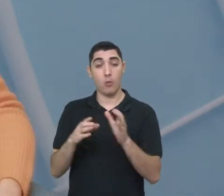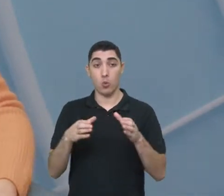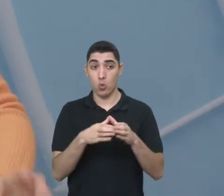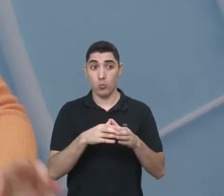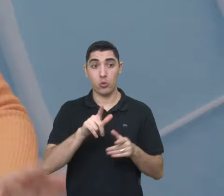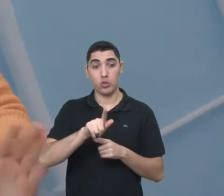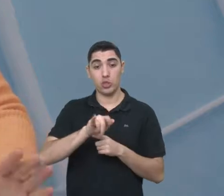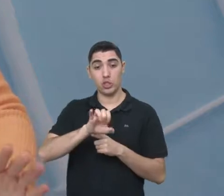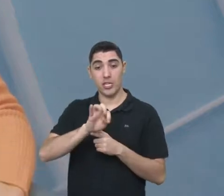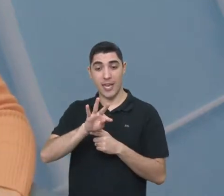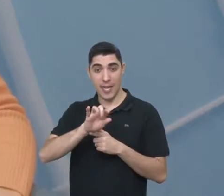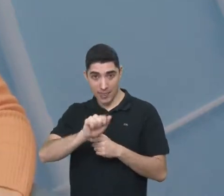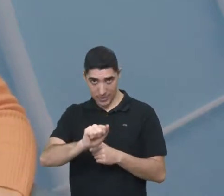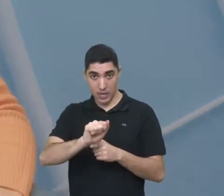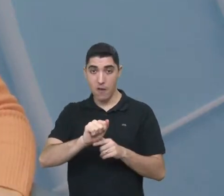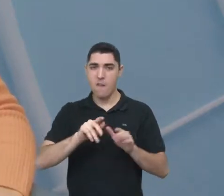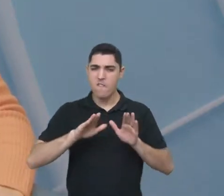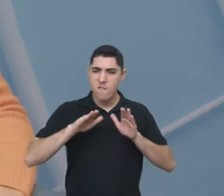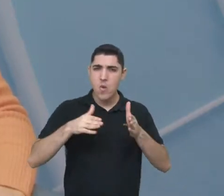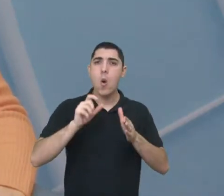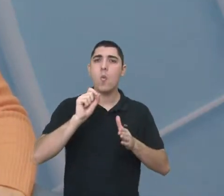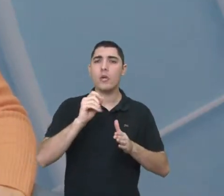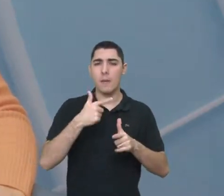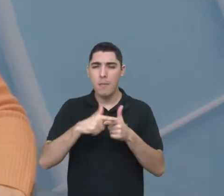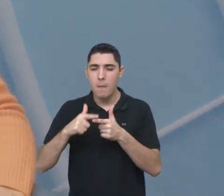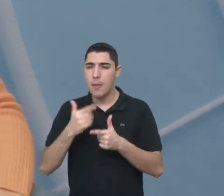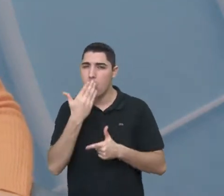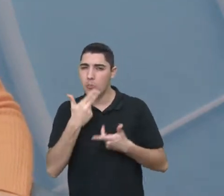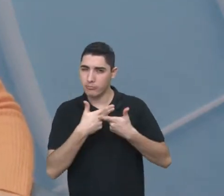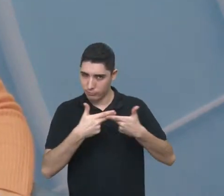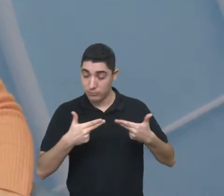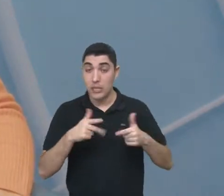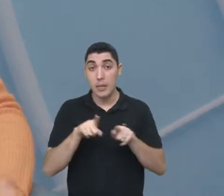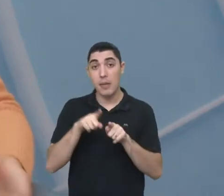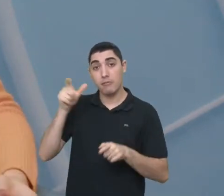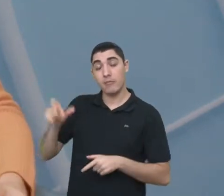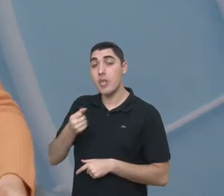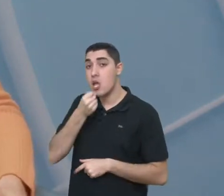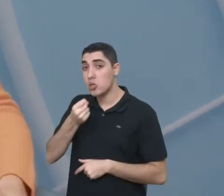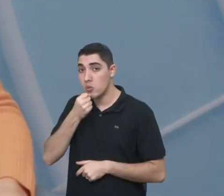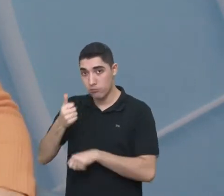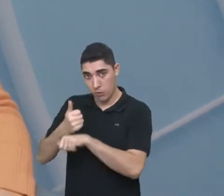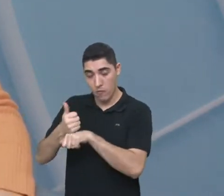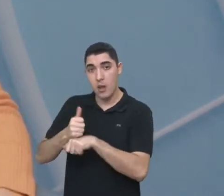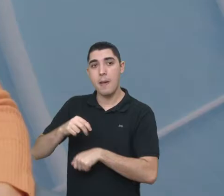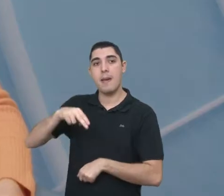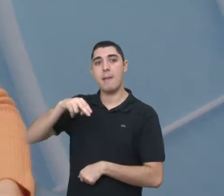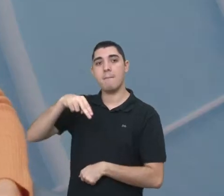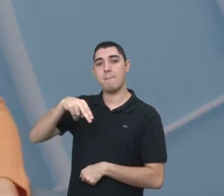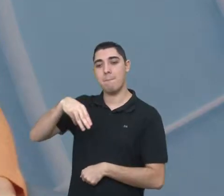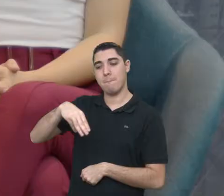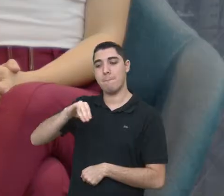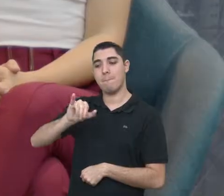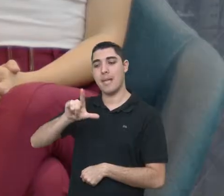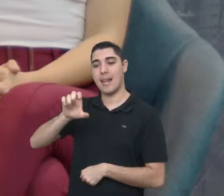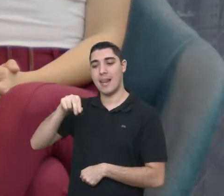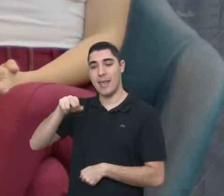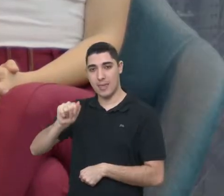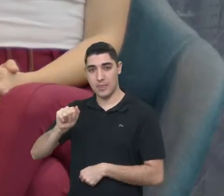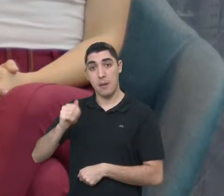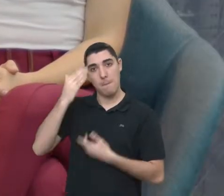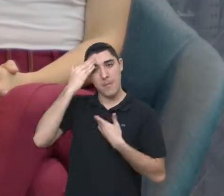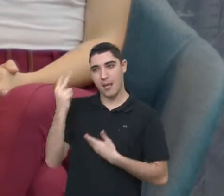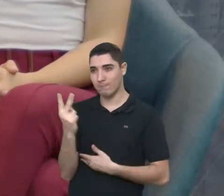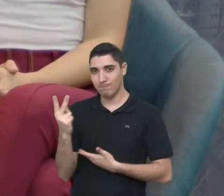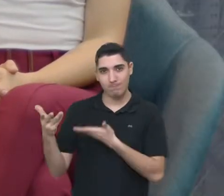Dieta, grupo interdisciplinar de estudos e transtornos alimentares, e da jornalista e pesquisadora Milena Pérez. Meninas,